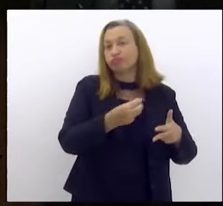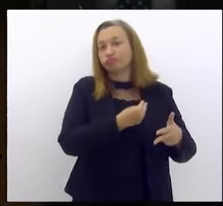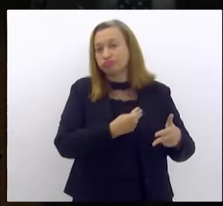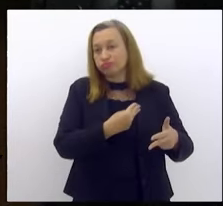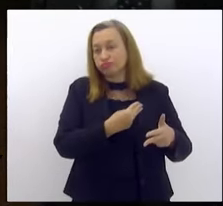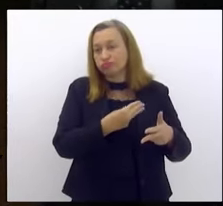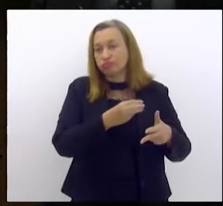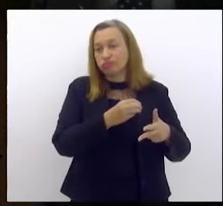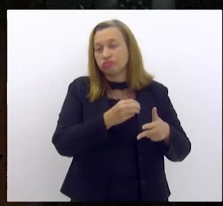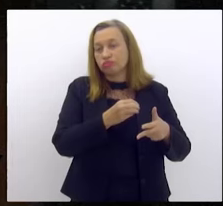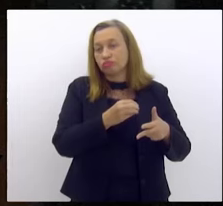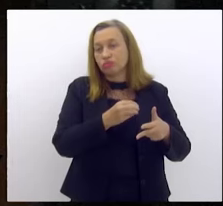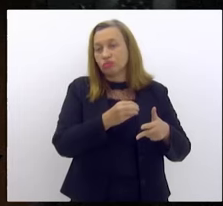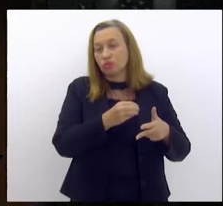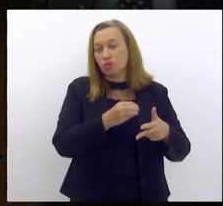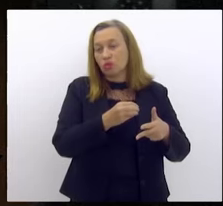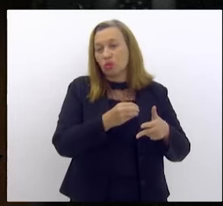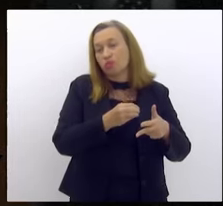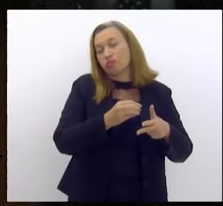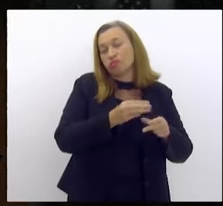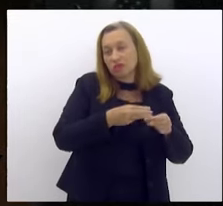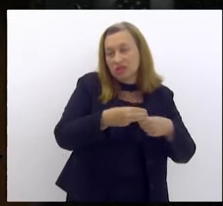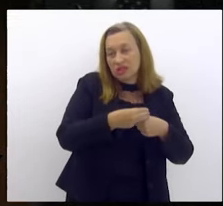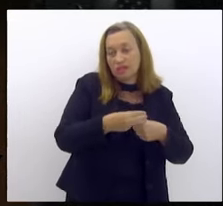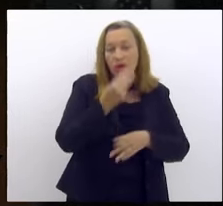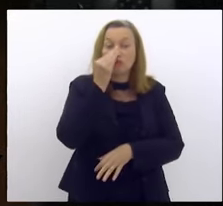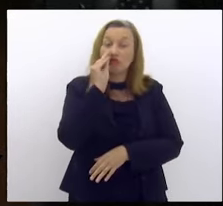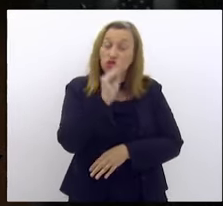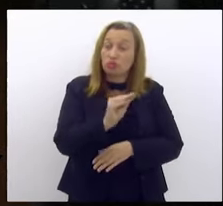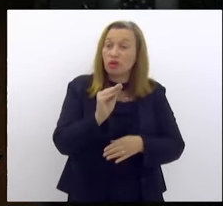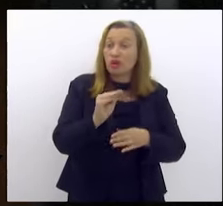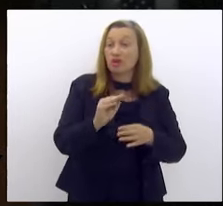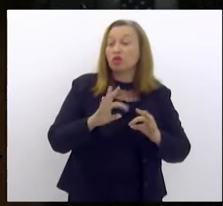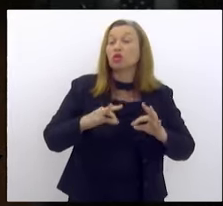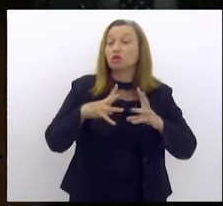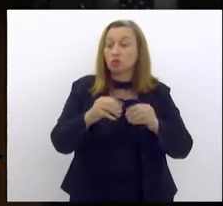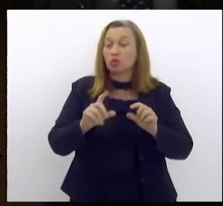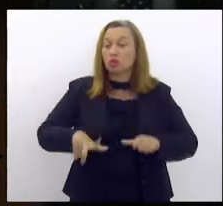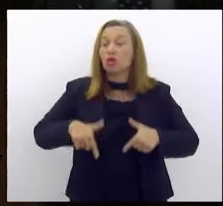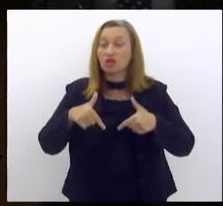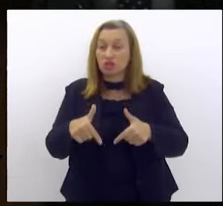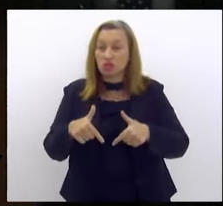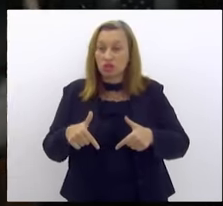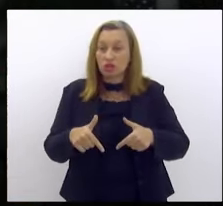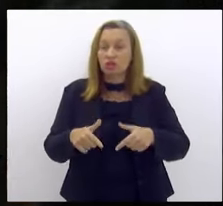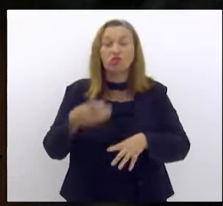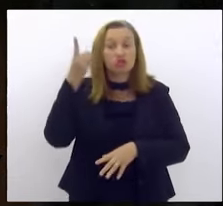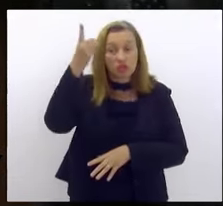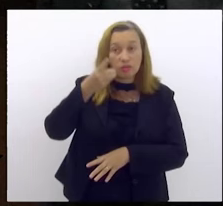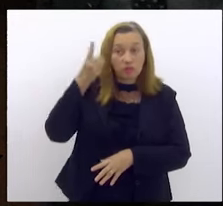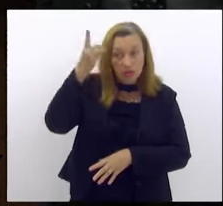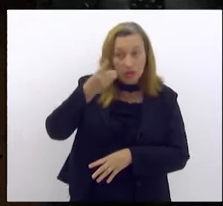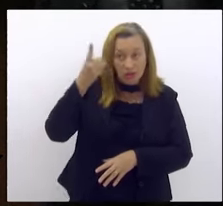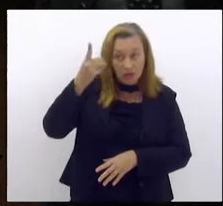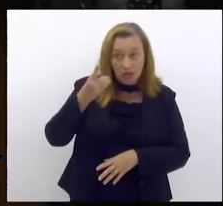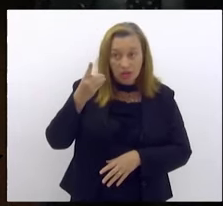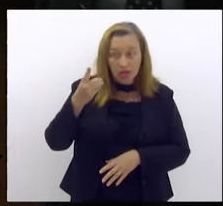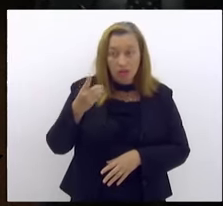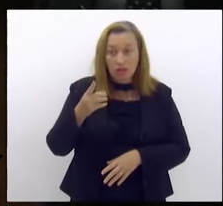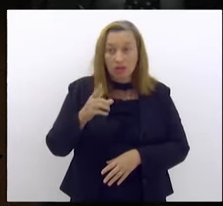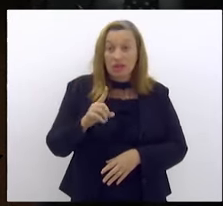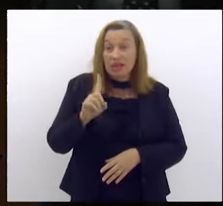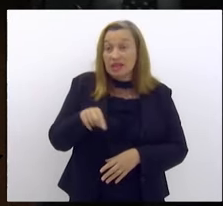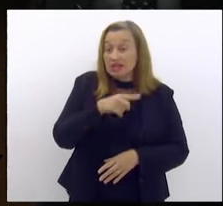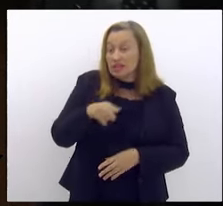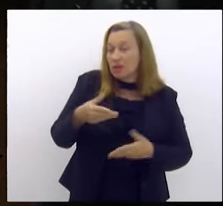ao ofício de deputado, ignoram todos os pleitos de deputado no sentido de obter informações, frustram convites para estarem nessa